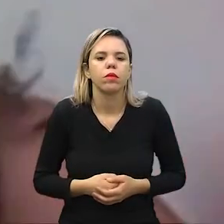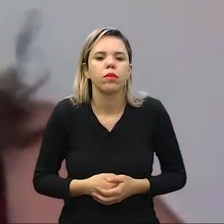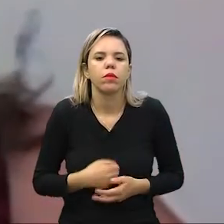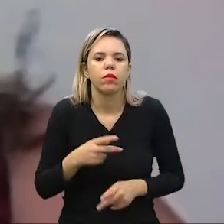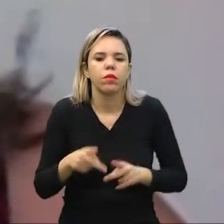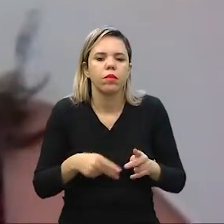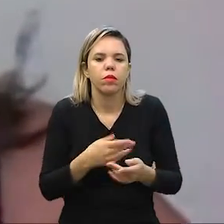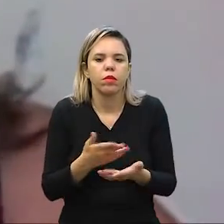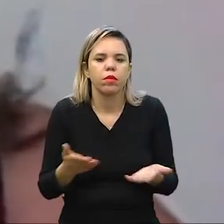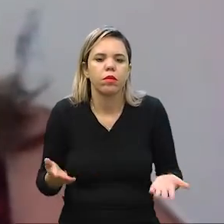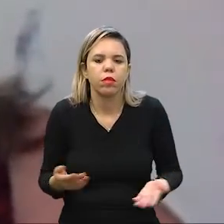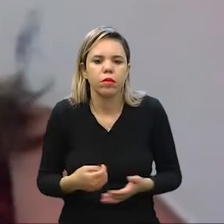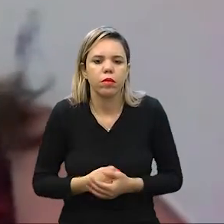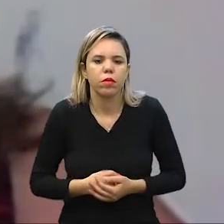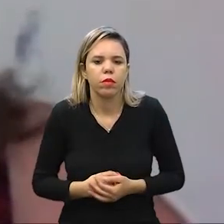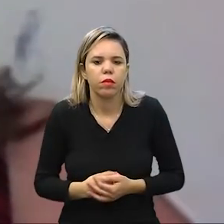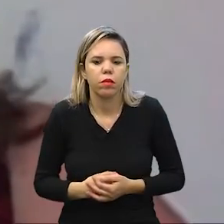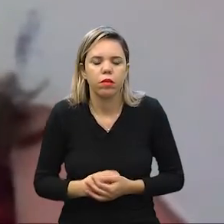à população